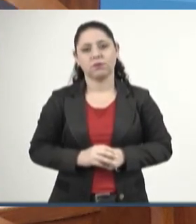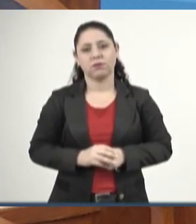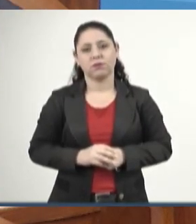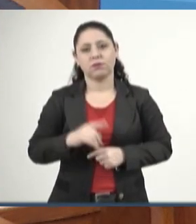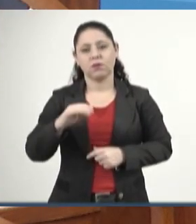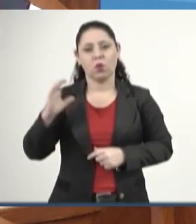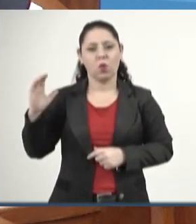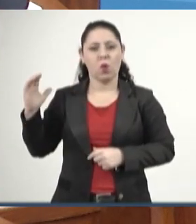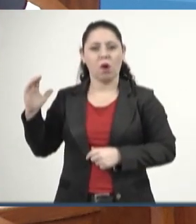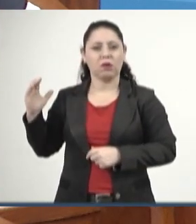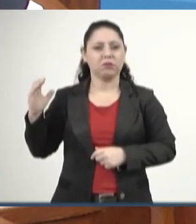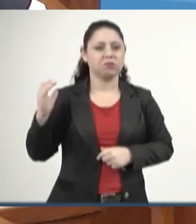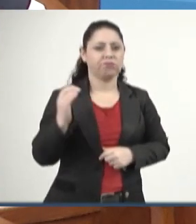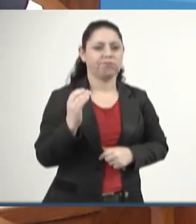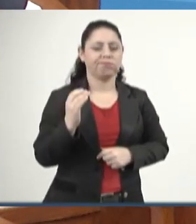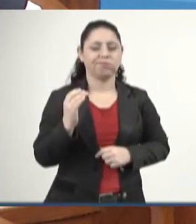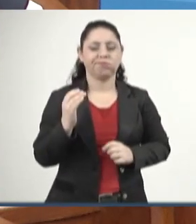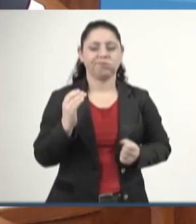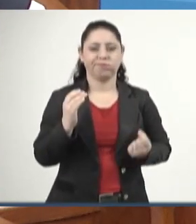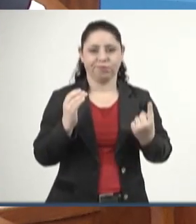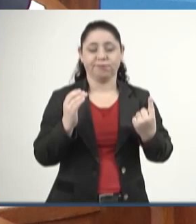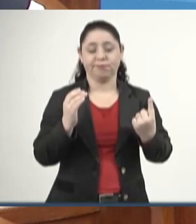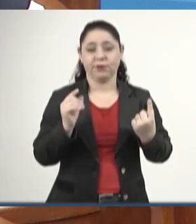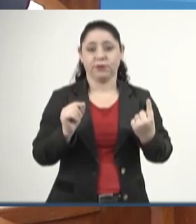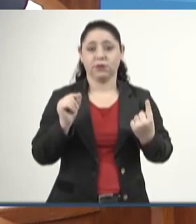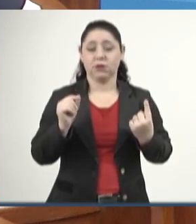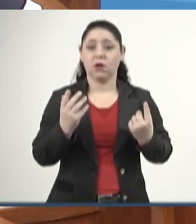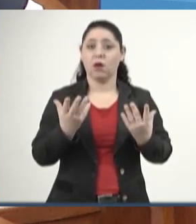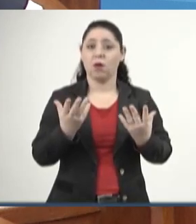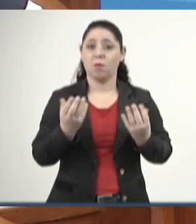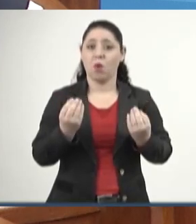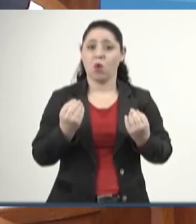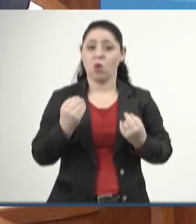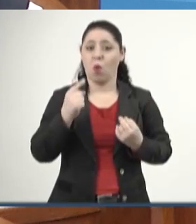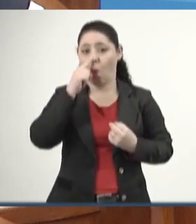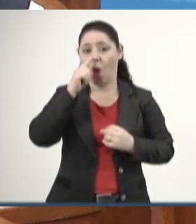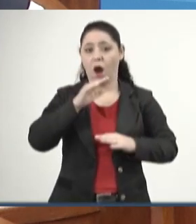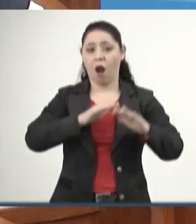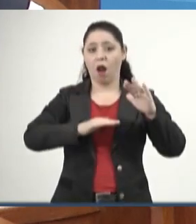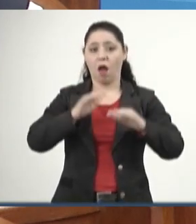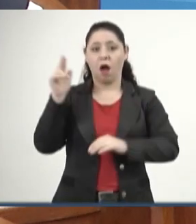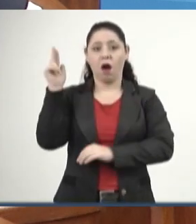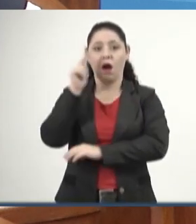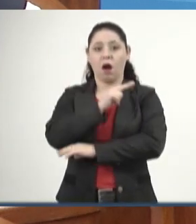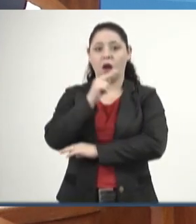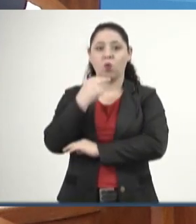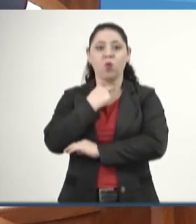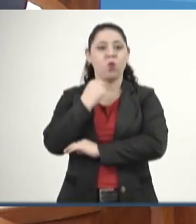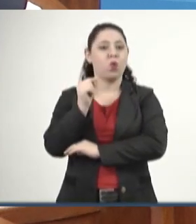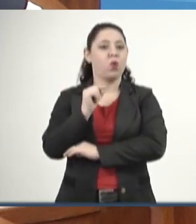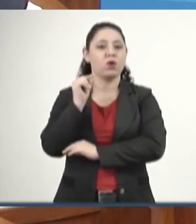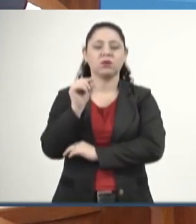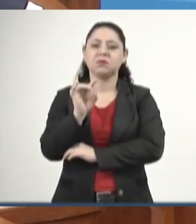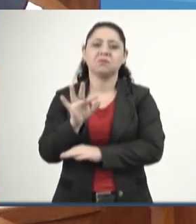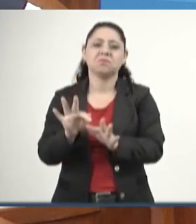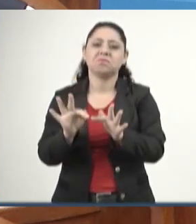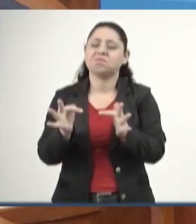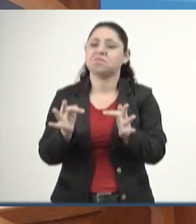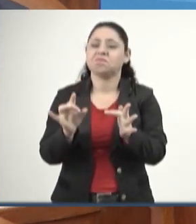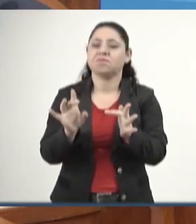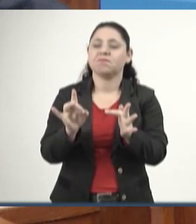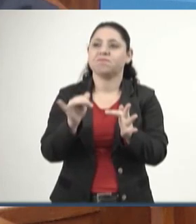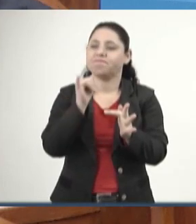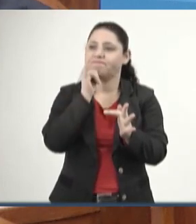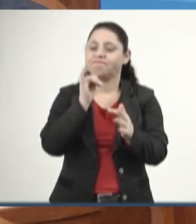este crime praticado, ele é muito grave, não pode ser